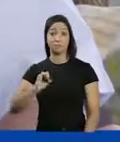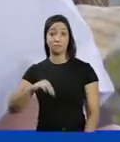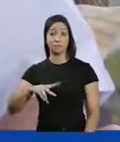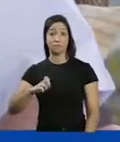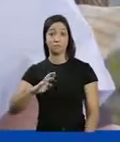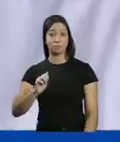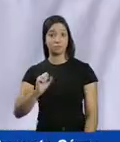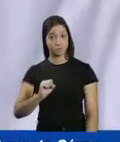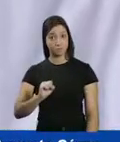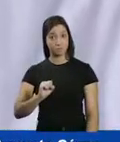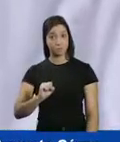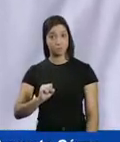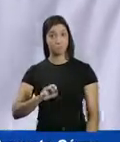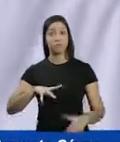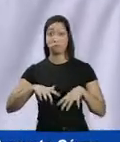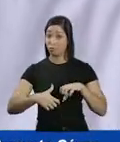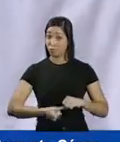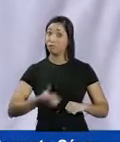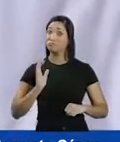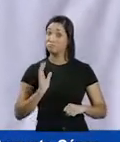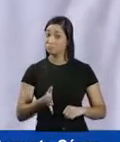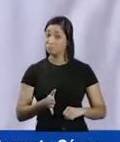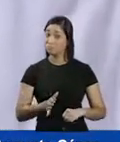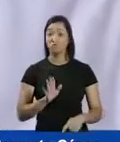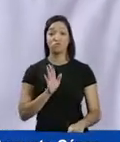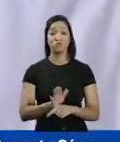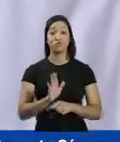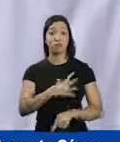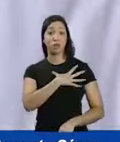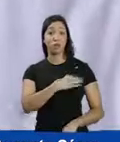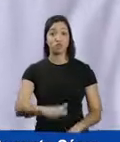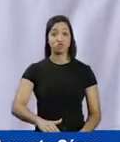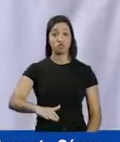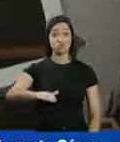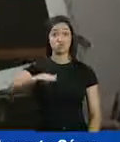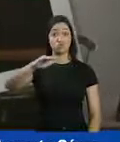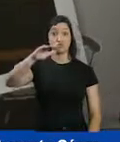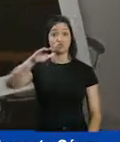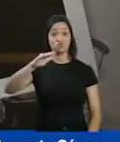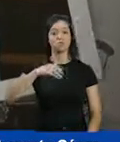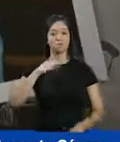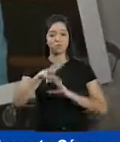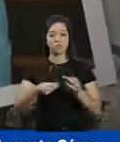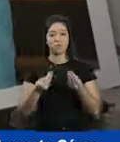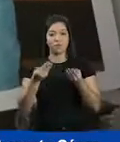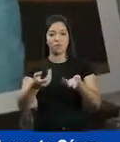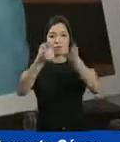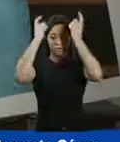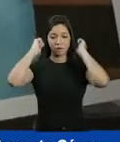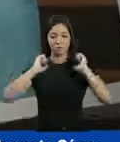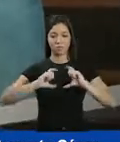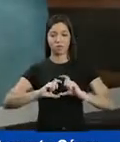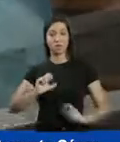limpebras formar tá criando seus filhos e eu prendi ela